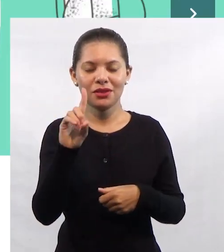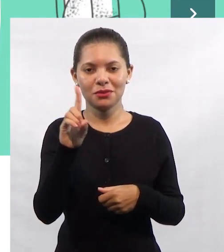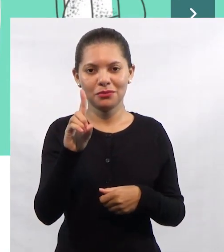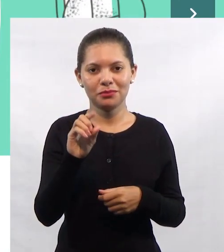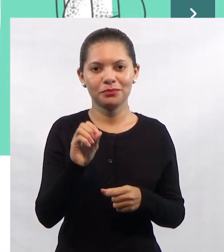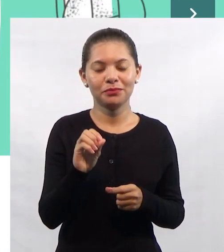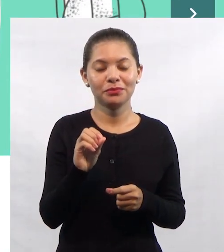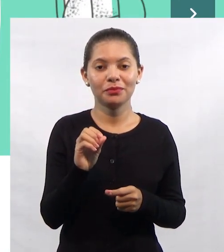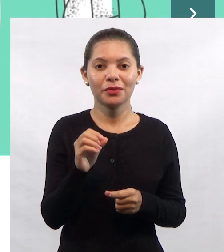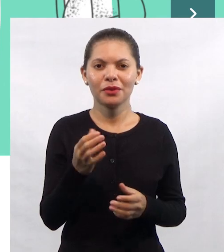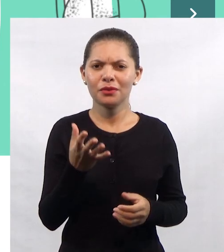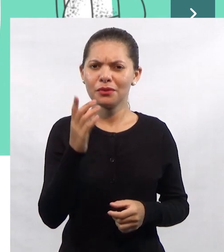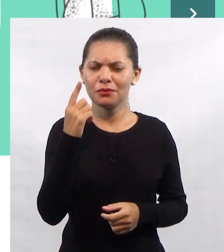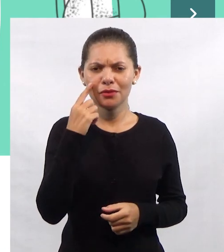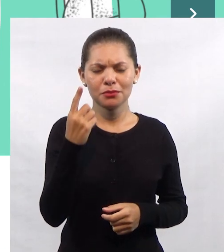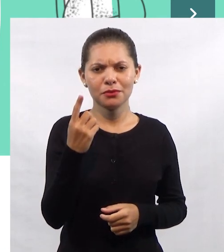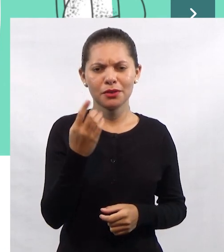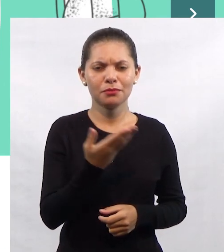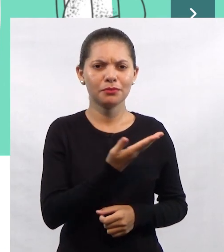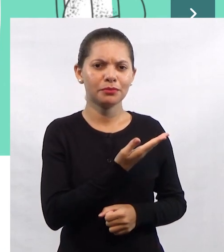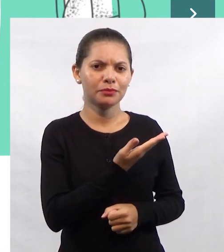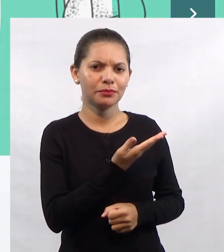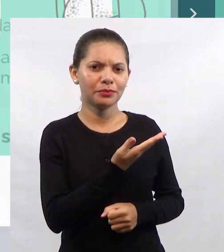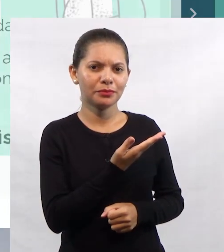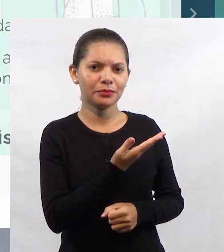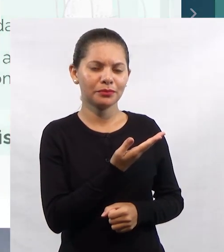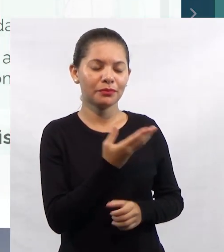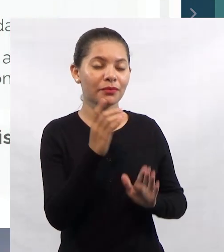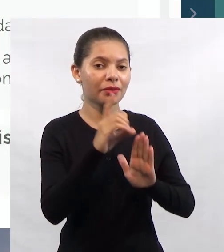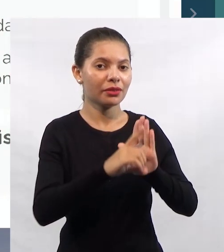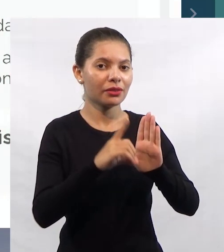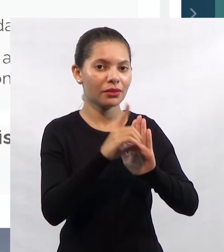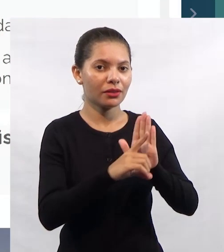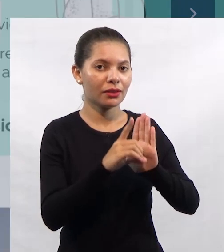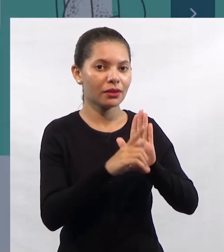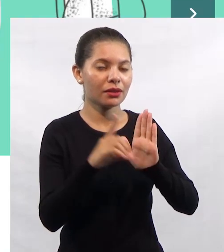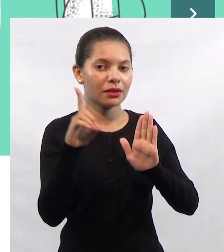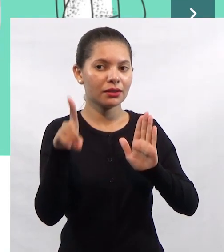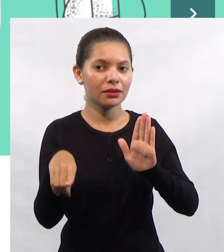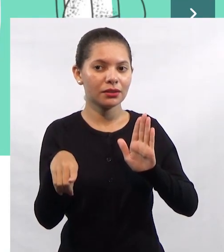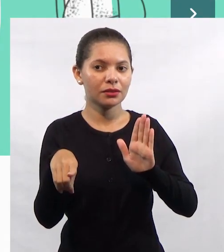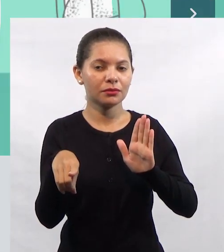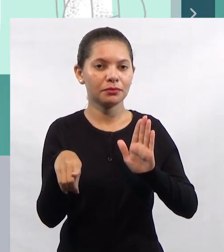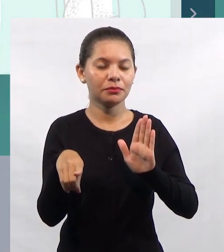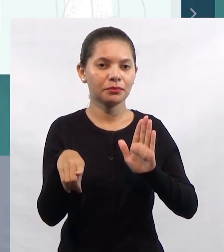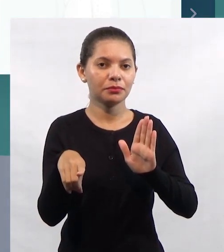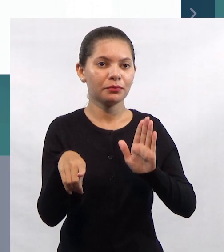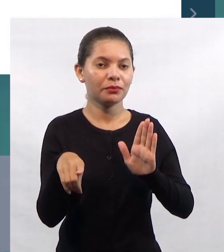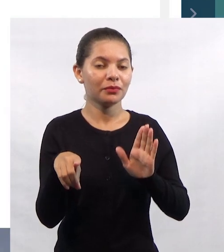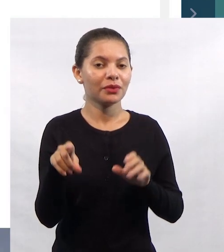ok? Tem mais? Tem mais. Vamos ver o que mais que a gente tem aqui. Sim, aqui as diretrizes e,